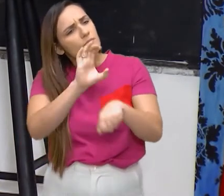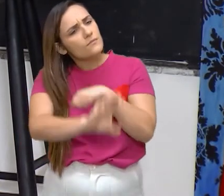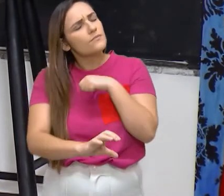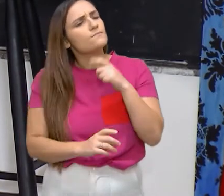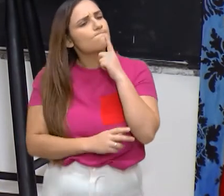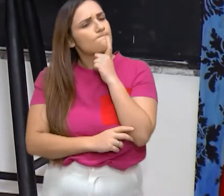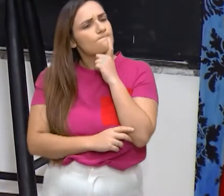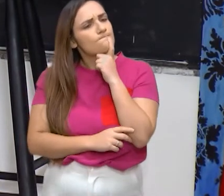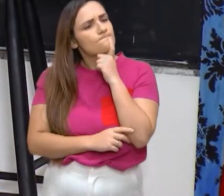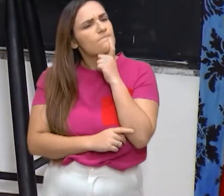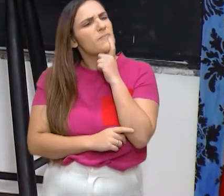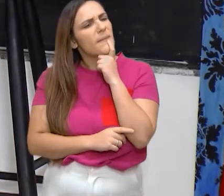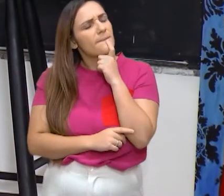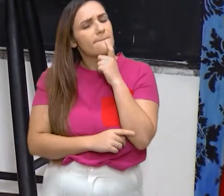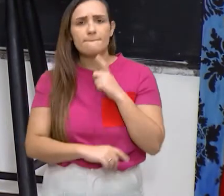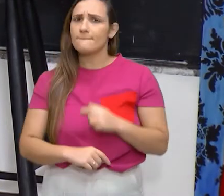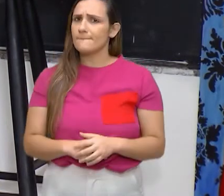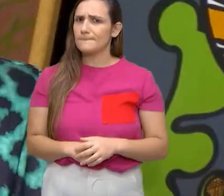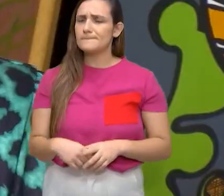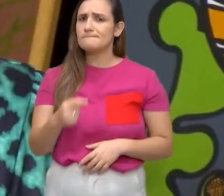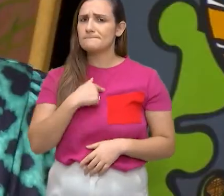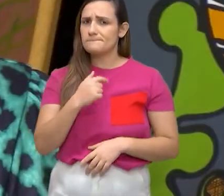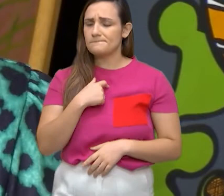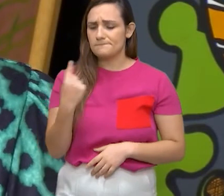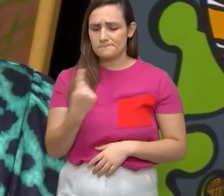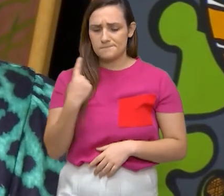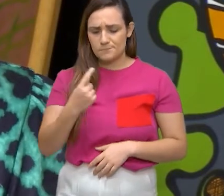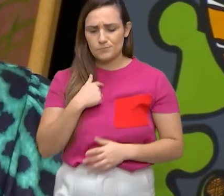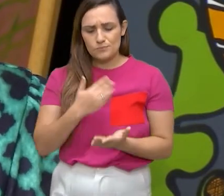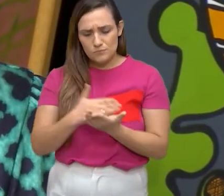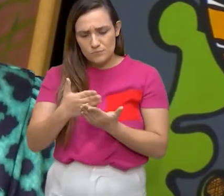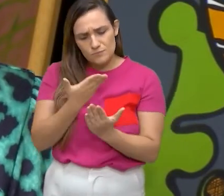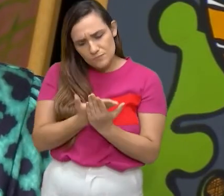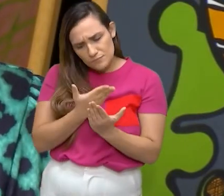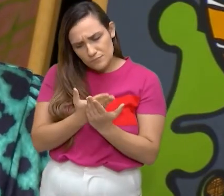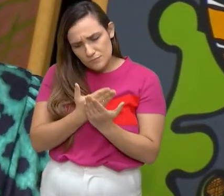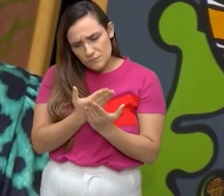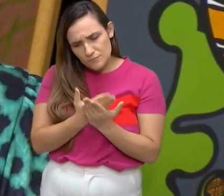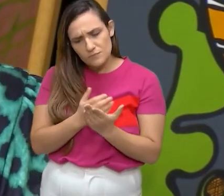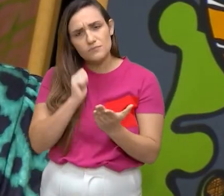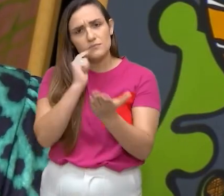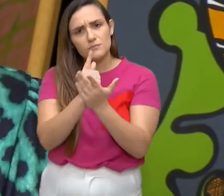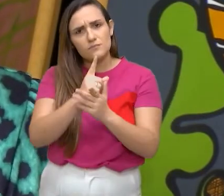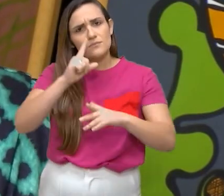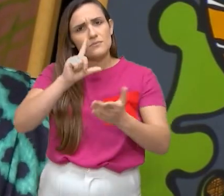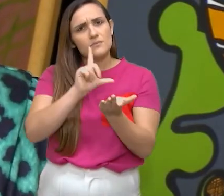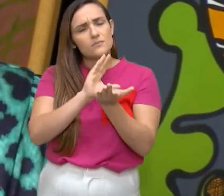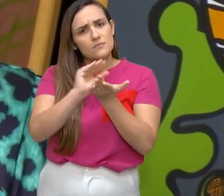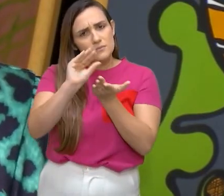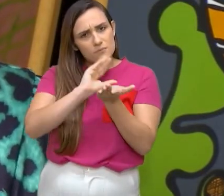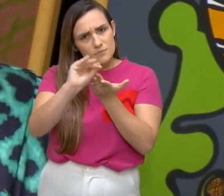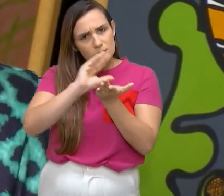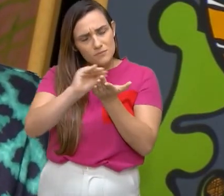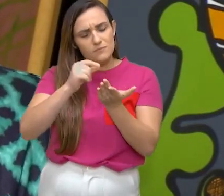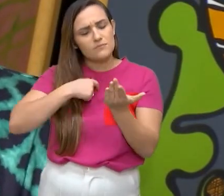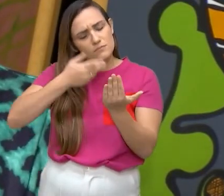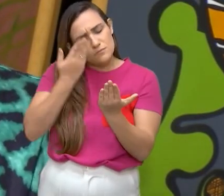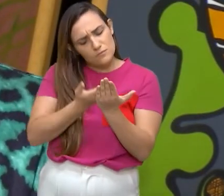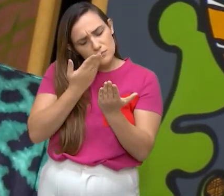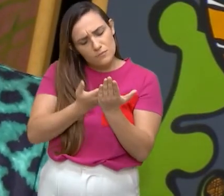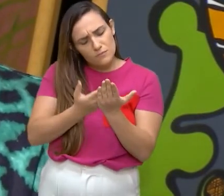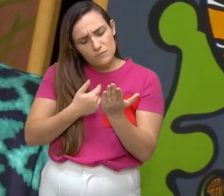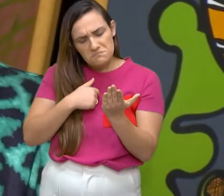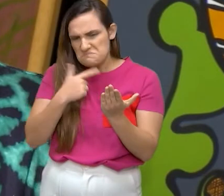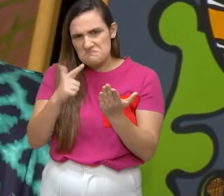falei, gente, eu quero fazer esse curso. E eu sei que sozinha eu comecei a estudar, comprava as